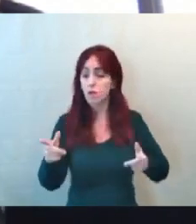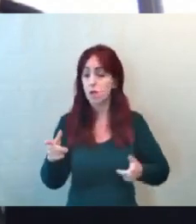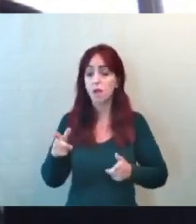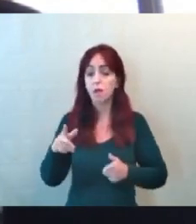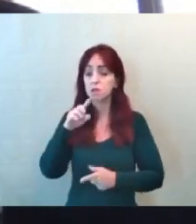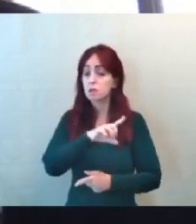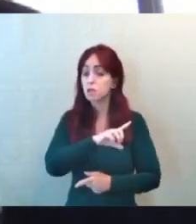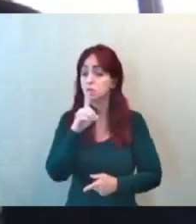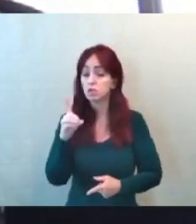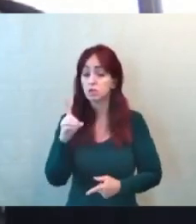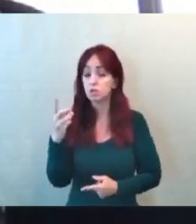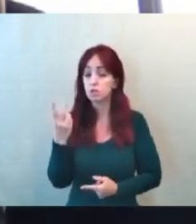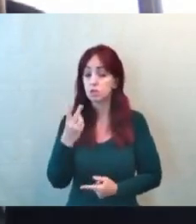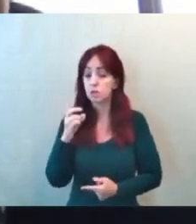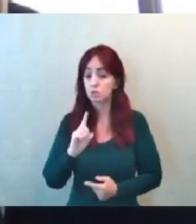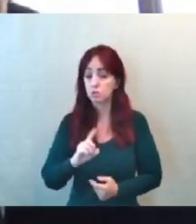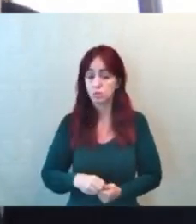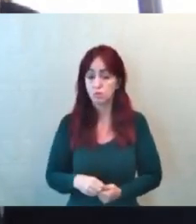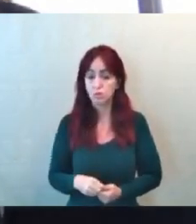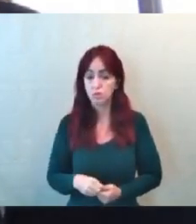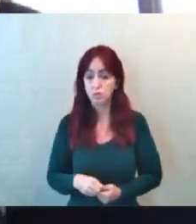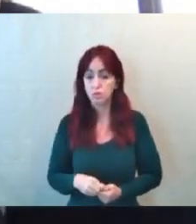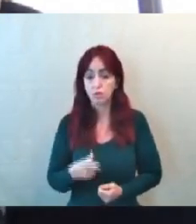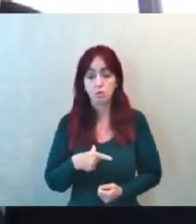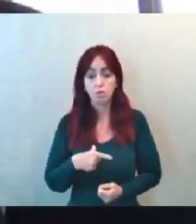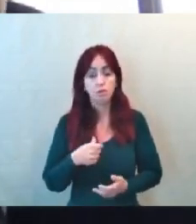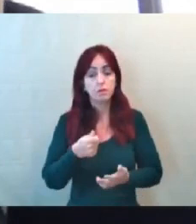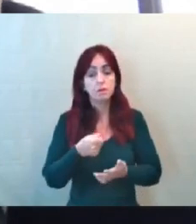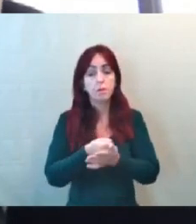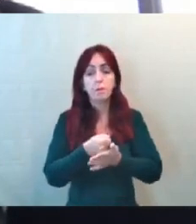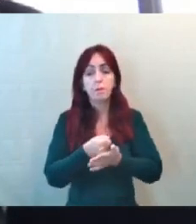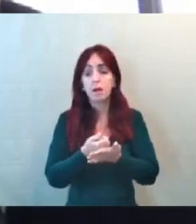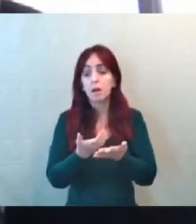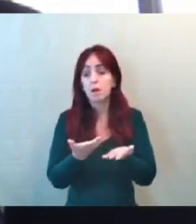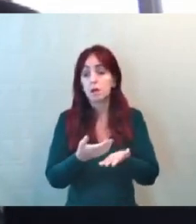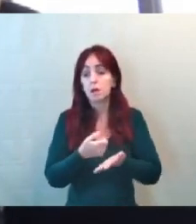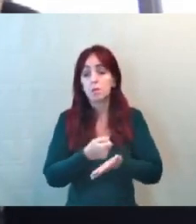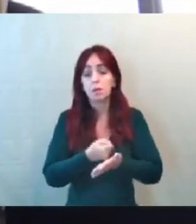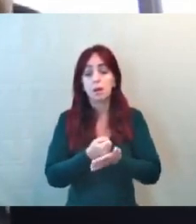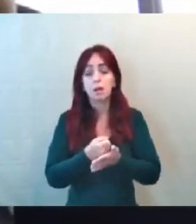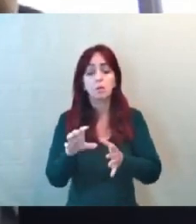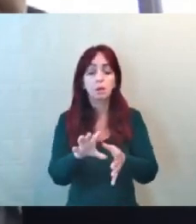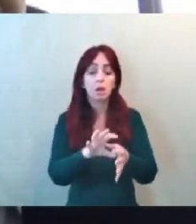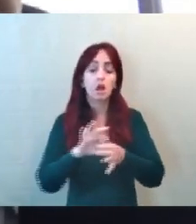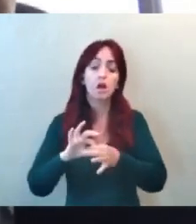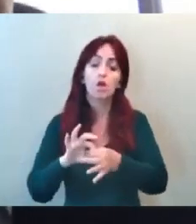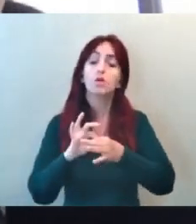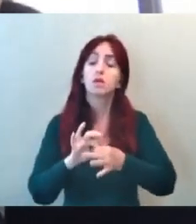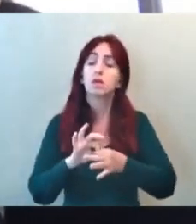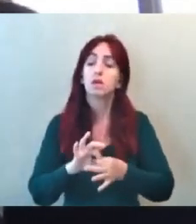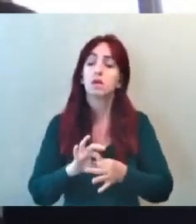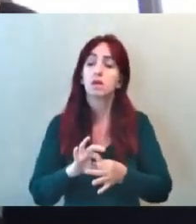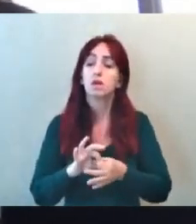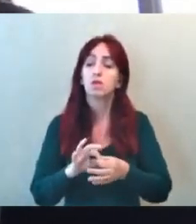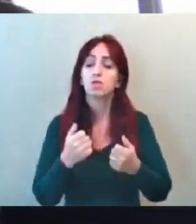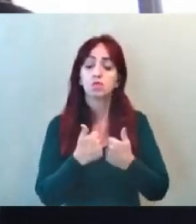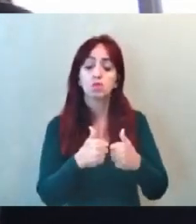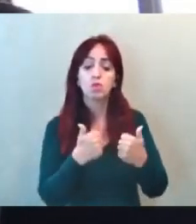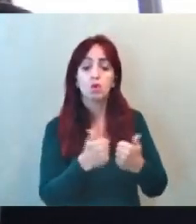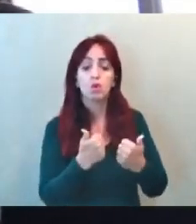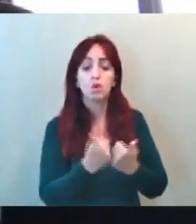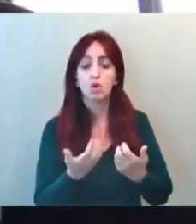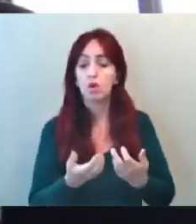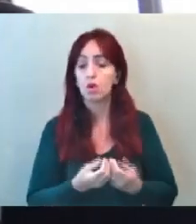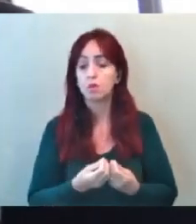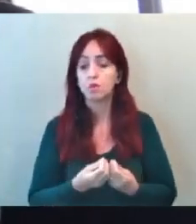vereador. Então, elas eram remuneradas pela união da tarifa com a